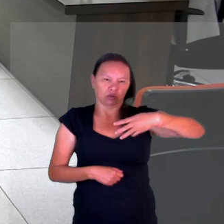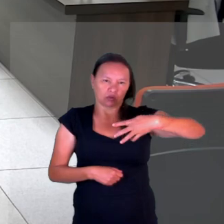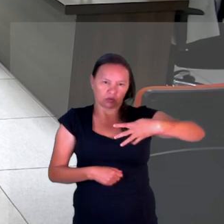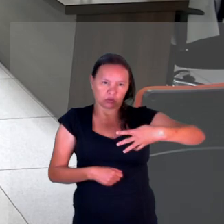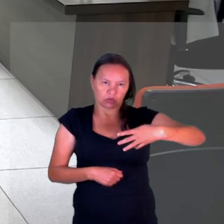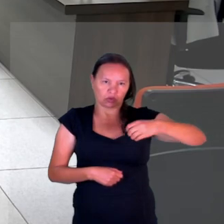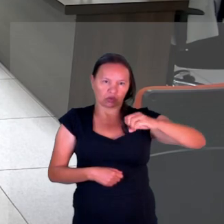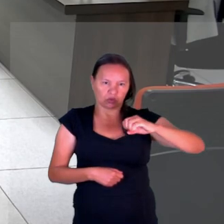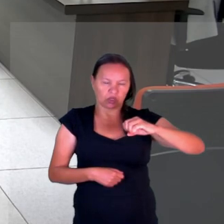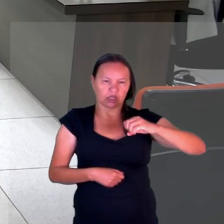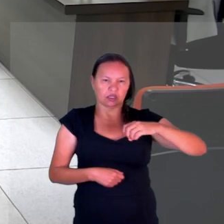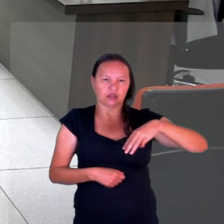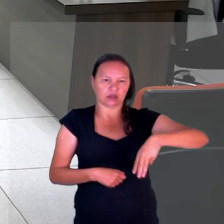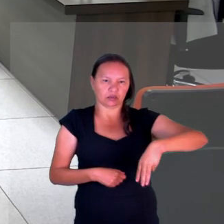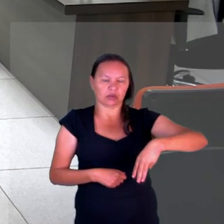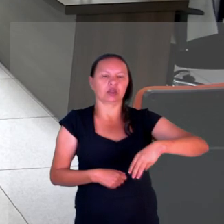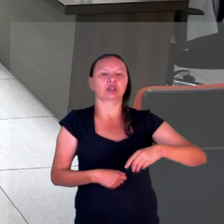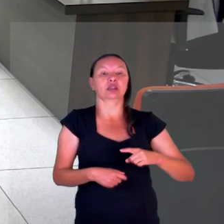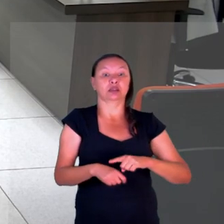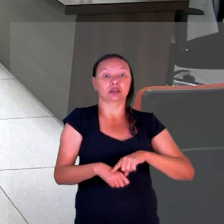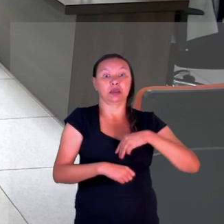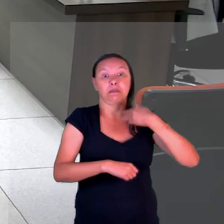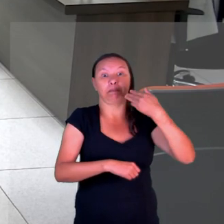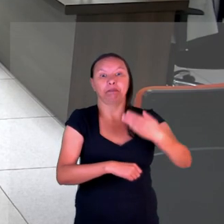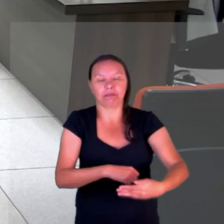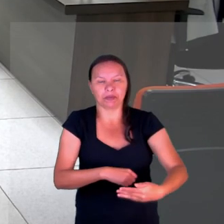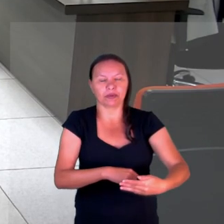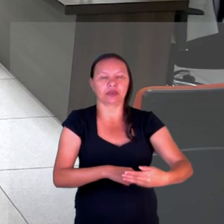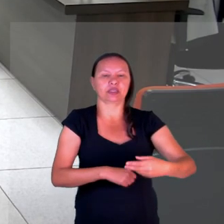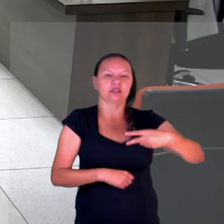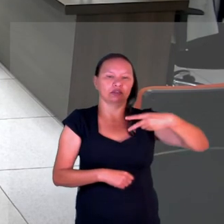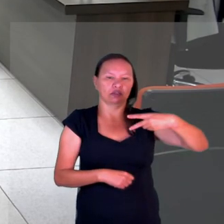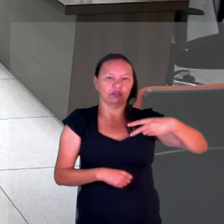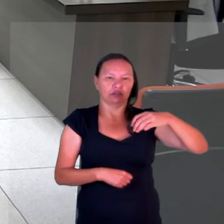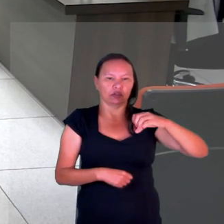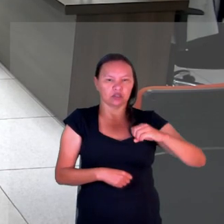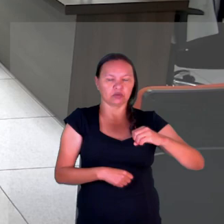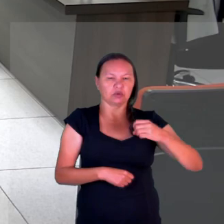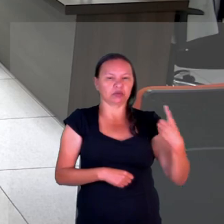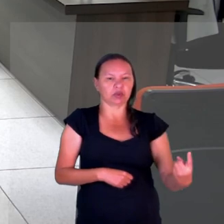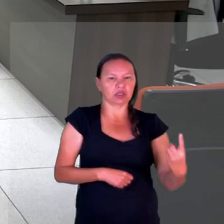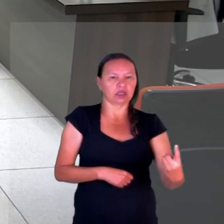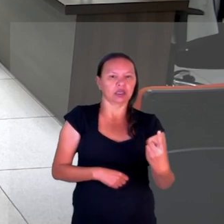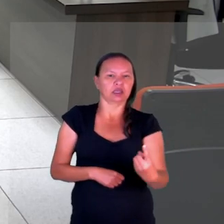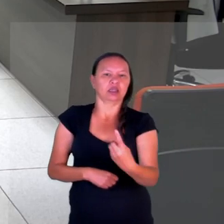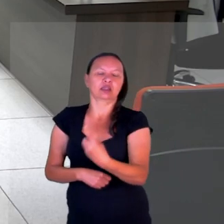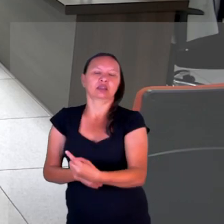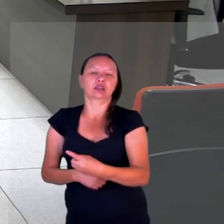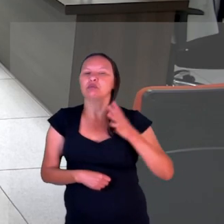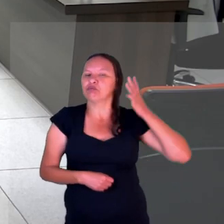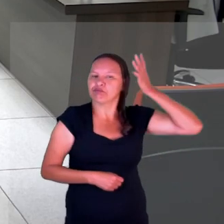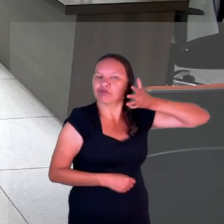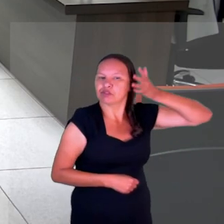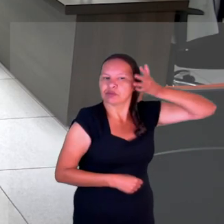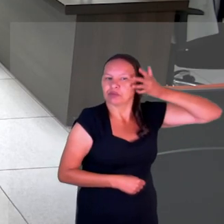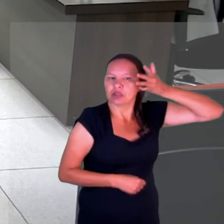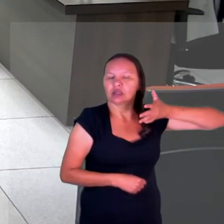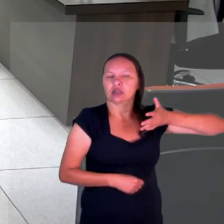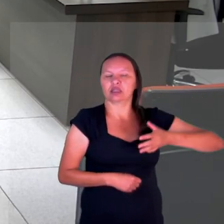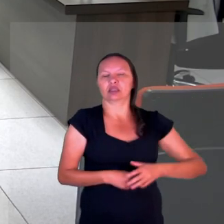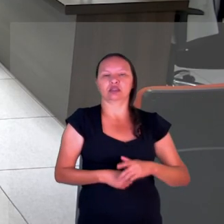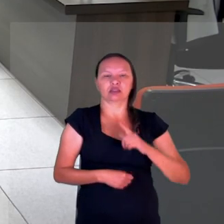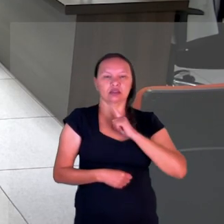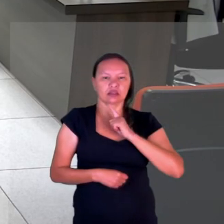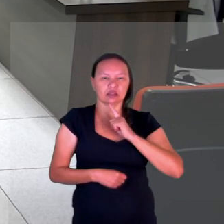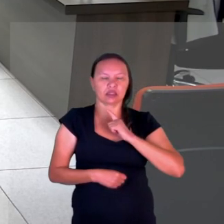depois 20 minutos para cada um dos outros eh palestrantes depois nós teremos isso é importante para quem nos